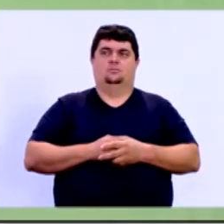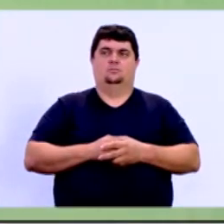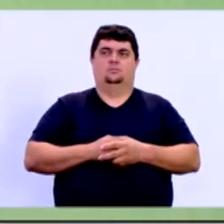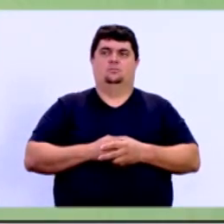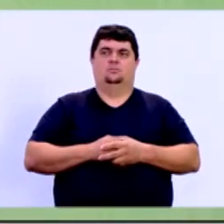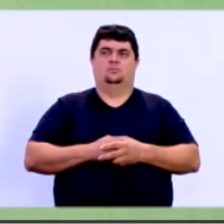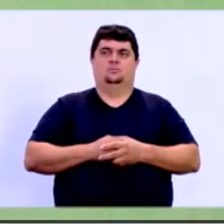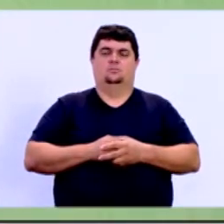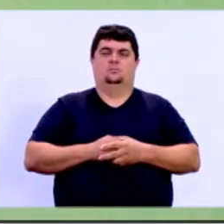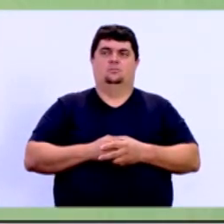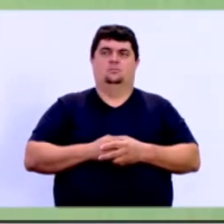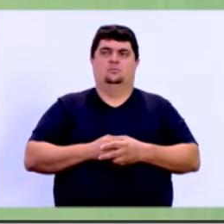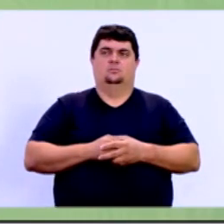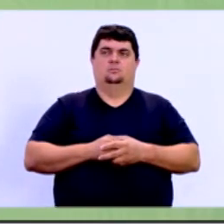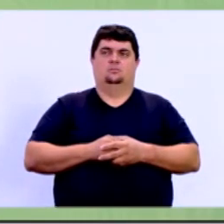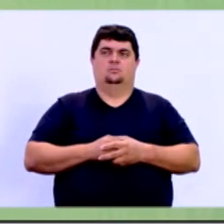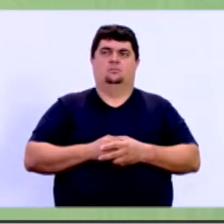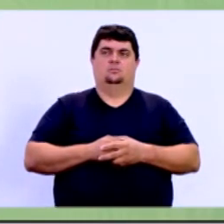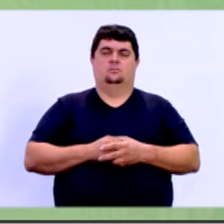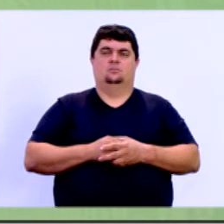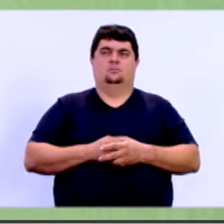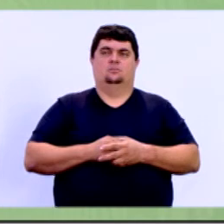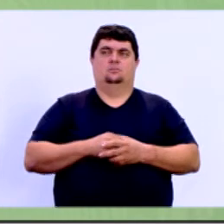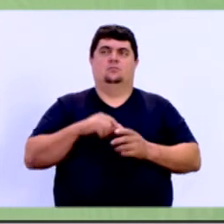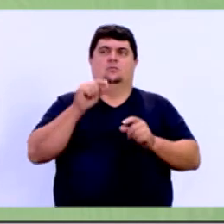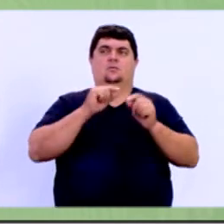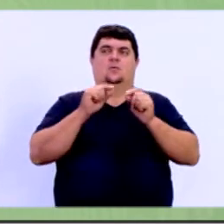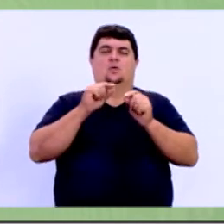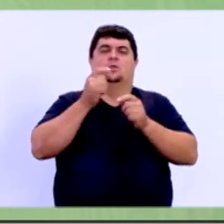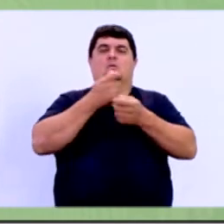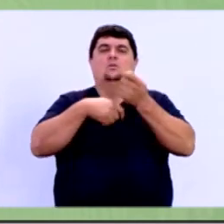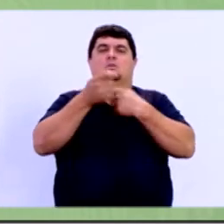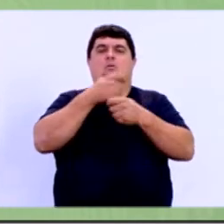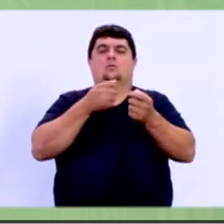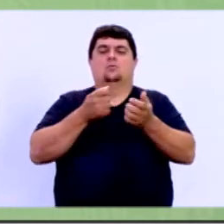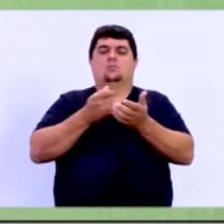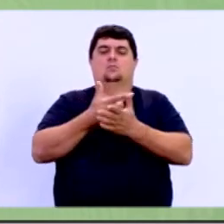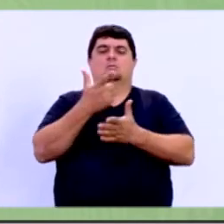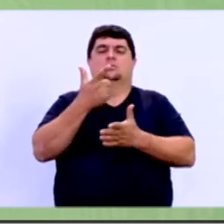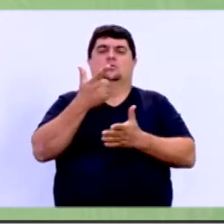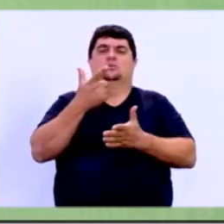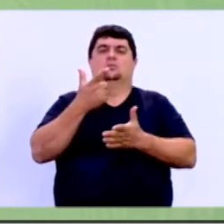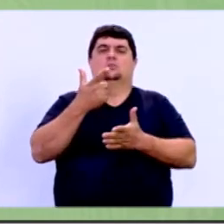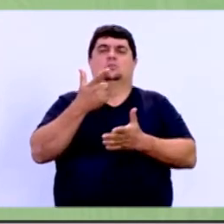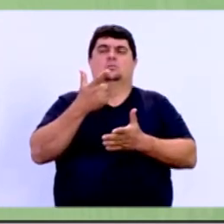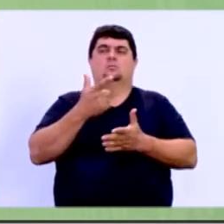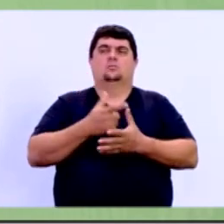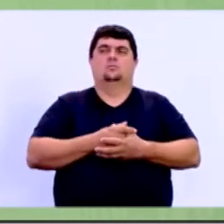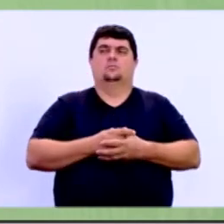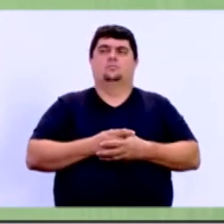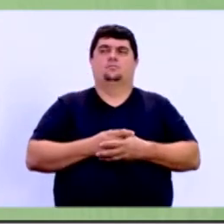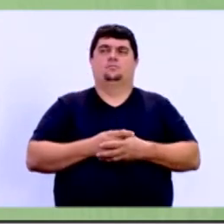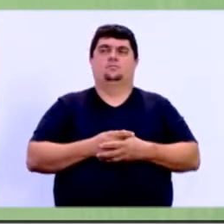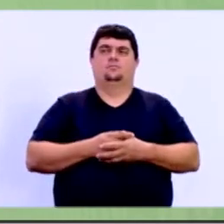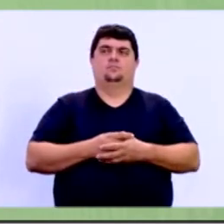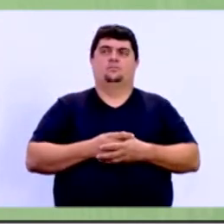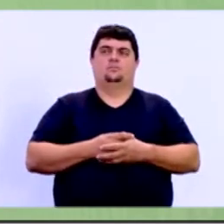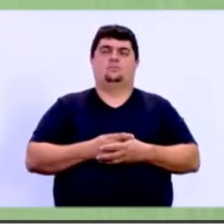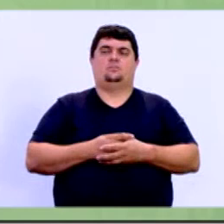A nossa última questão: o que é a administração de compras?